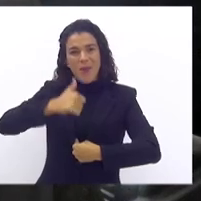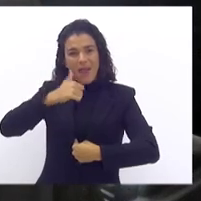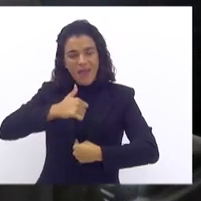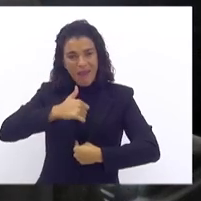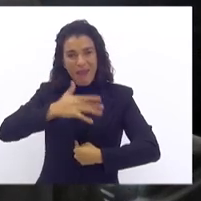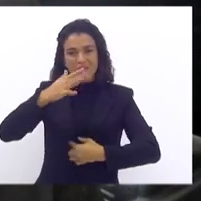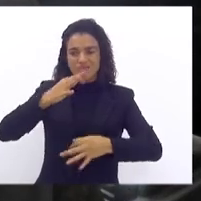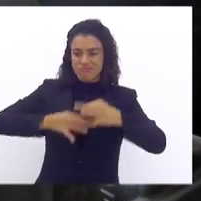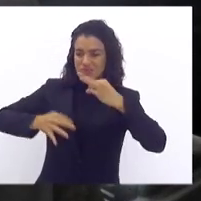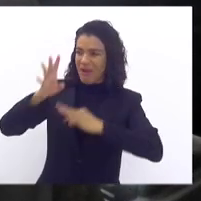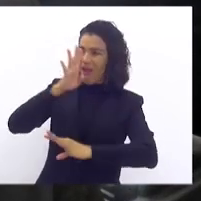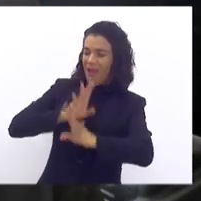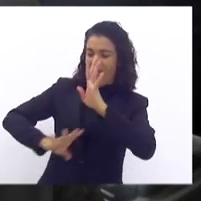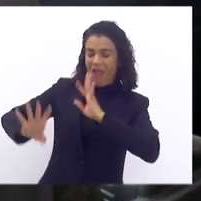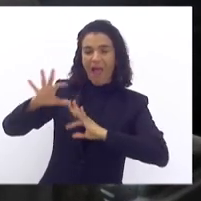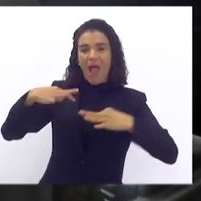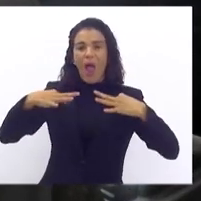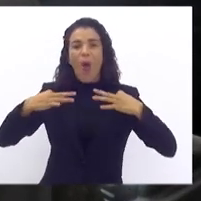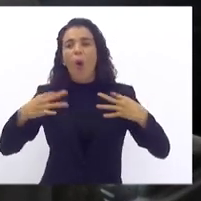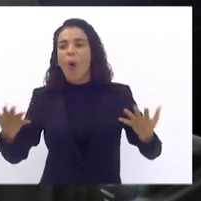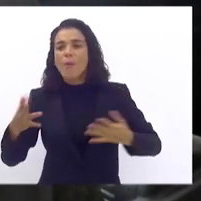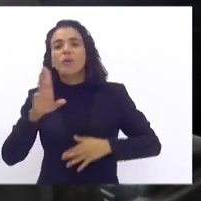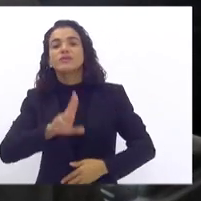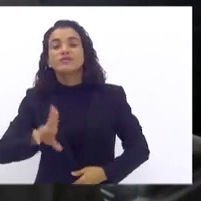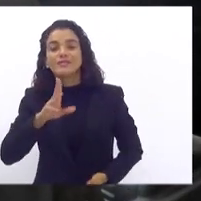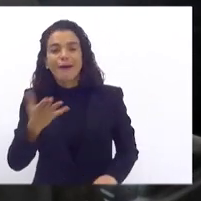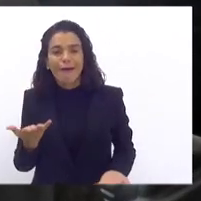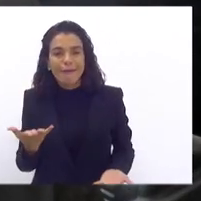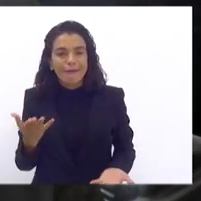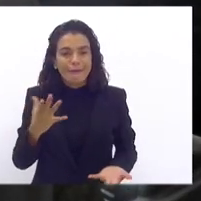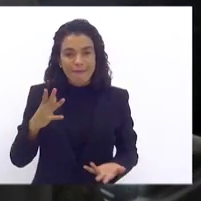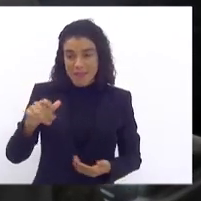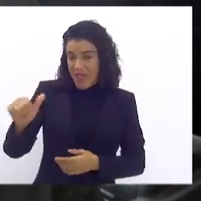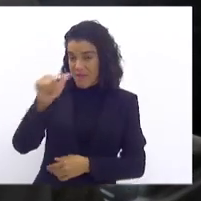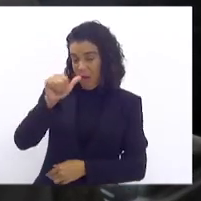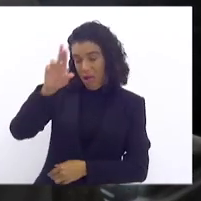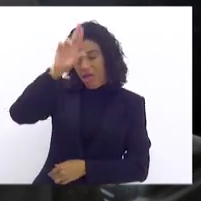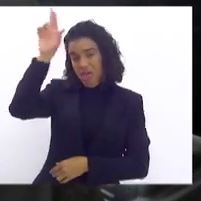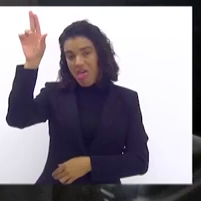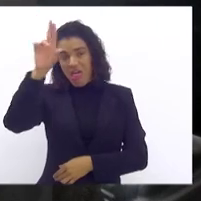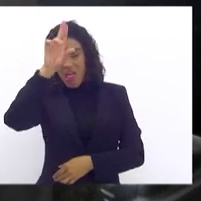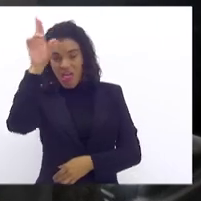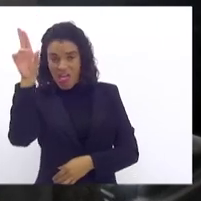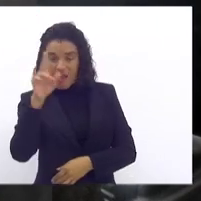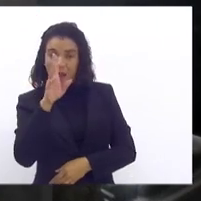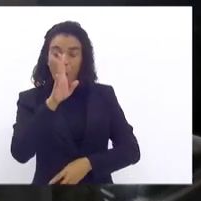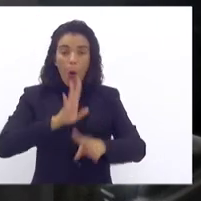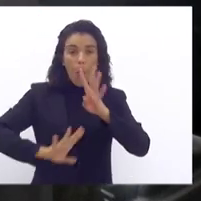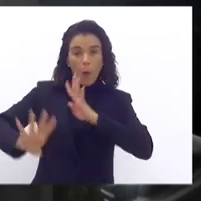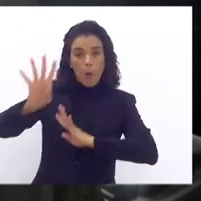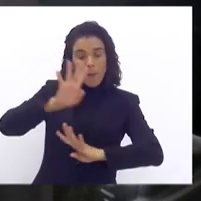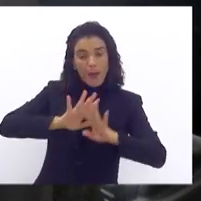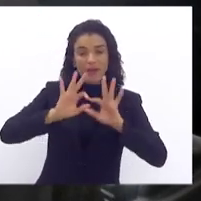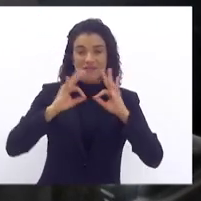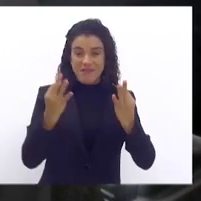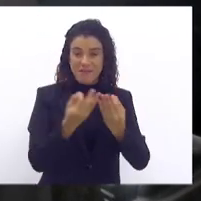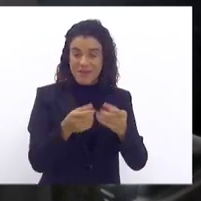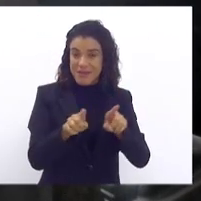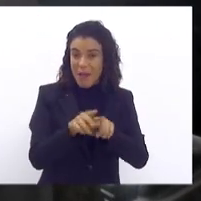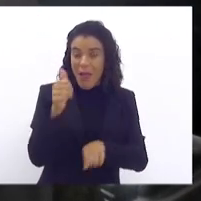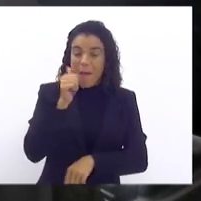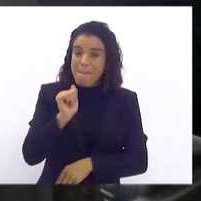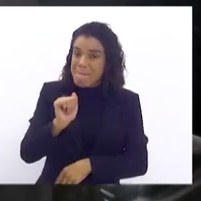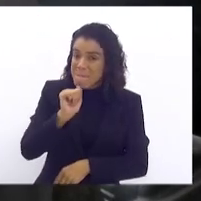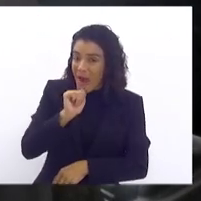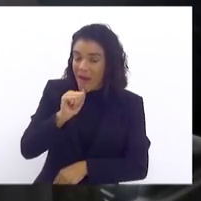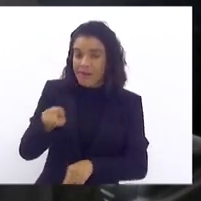dela, que roupa que ela usava, se ela estava fazendo uso de bebida alcoólica, culpando a família, sobretudo a mãe